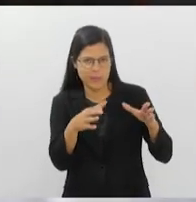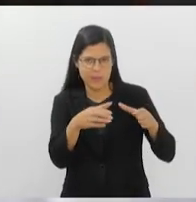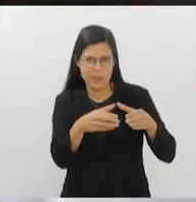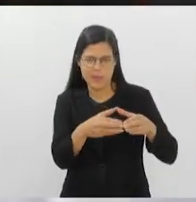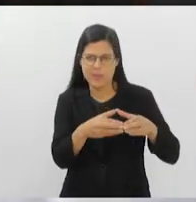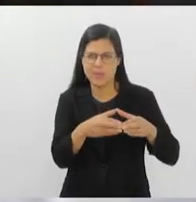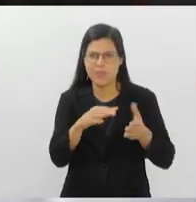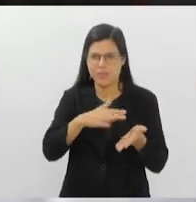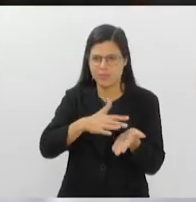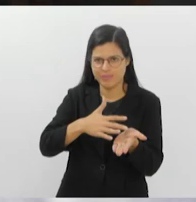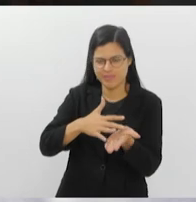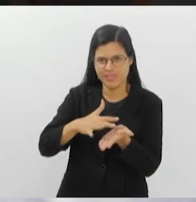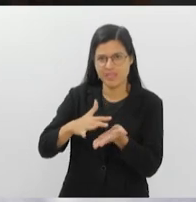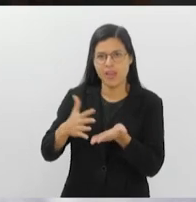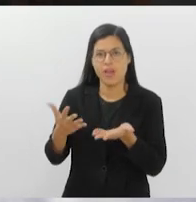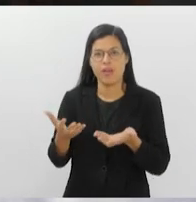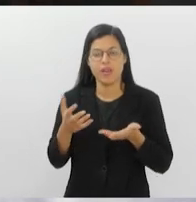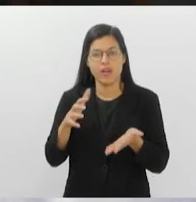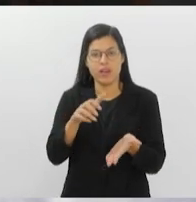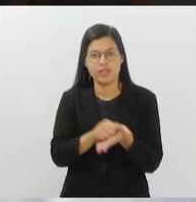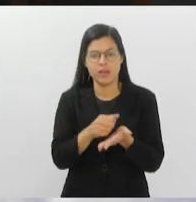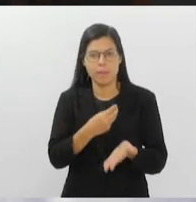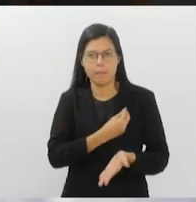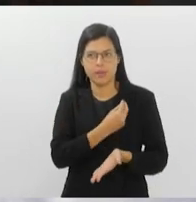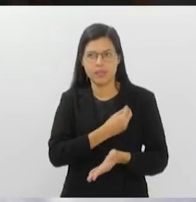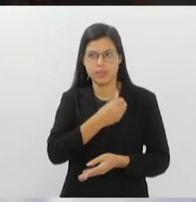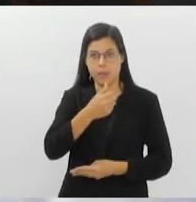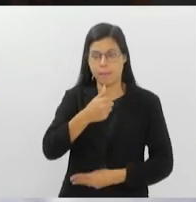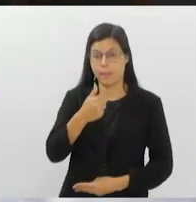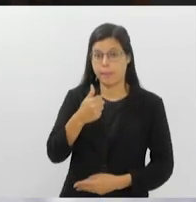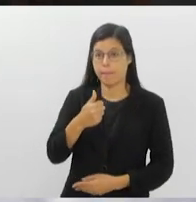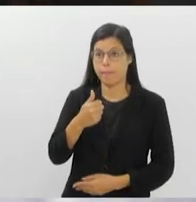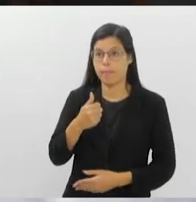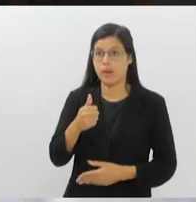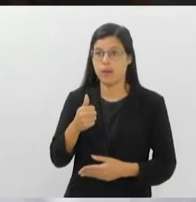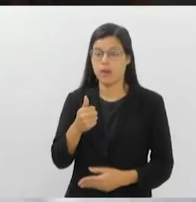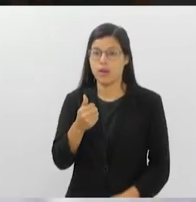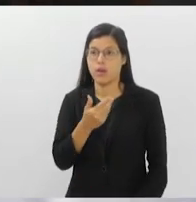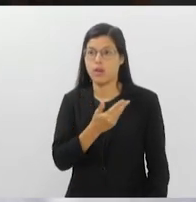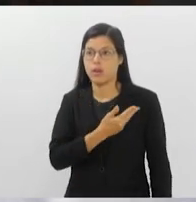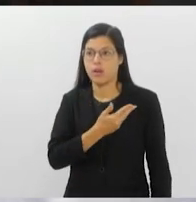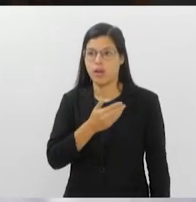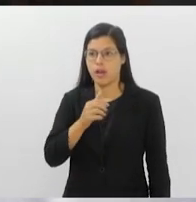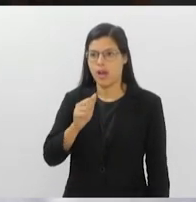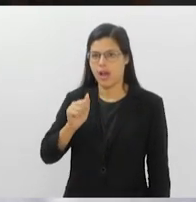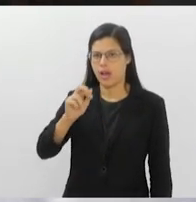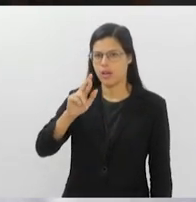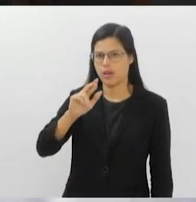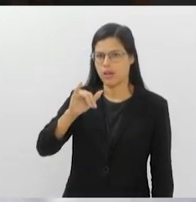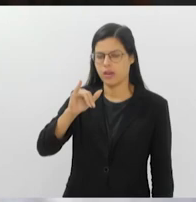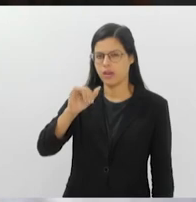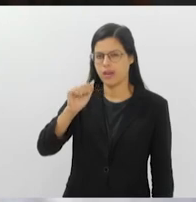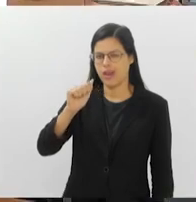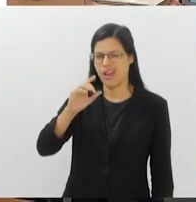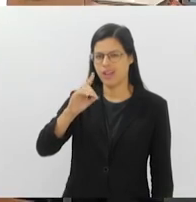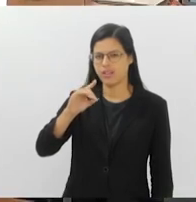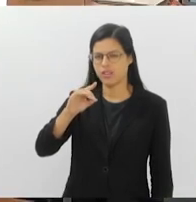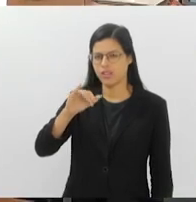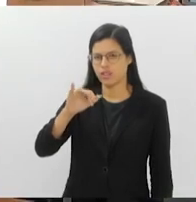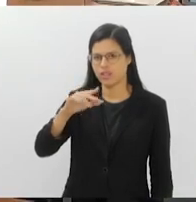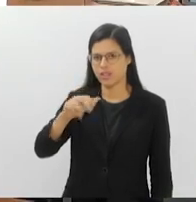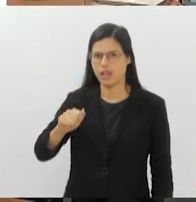Ó, gente, quero registrar aqui a presença, primeiro, da companheira Ariadna Patrícia, da